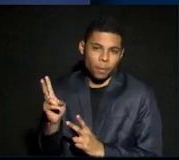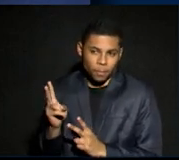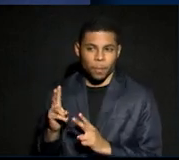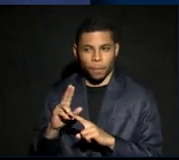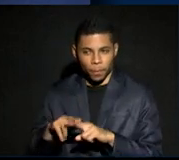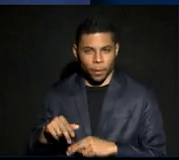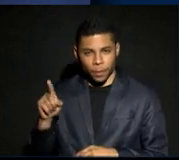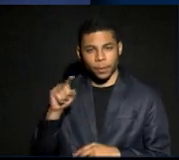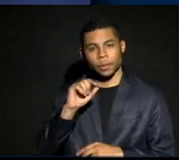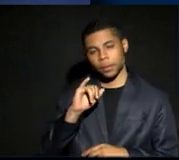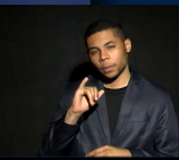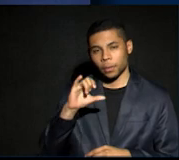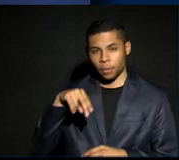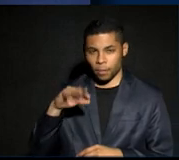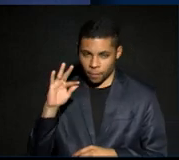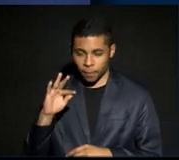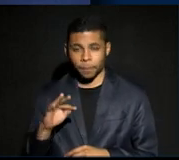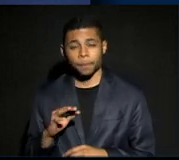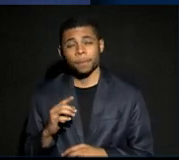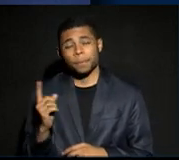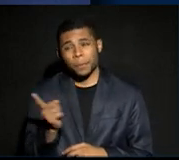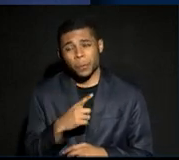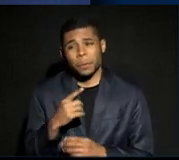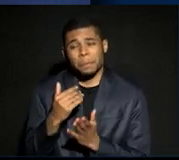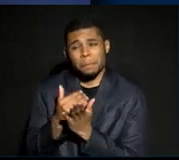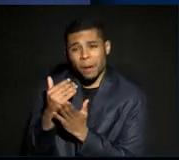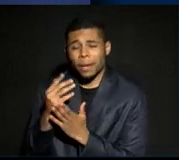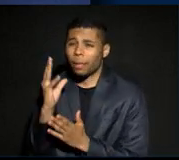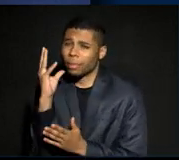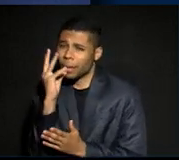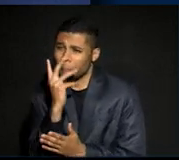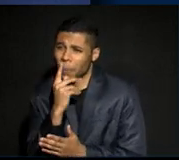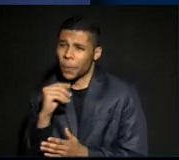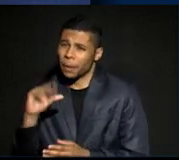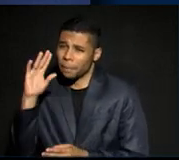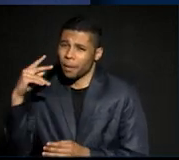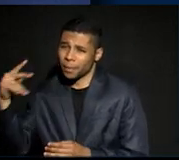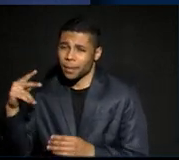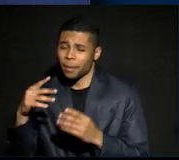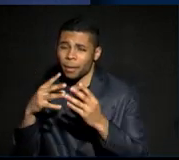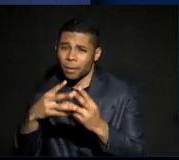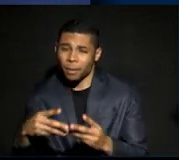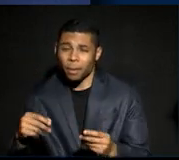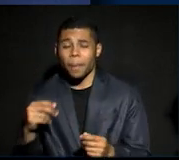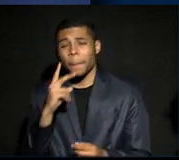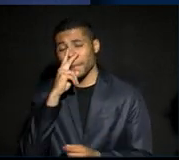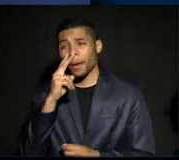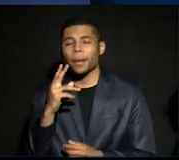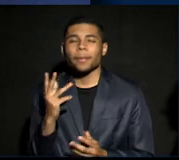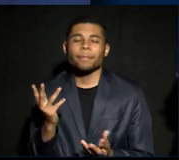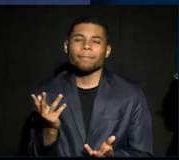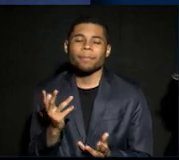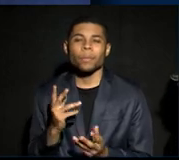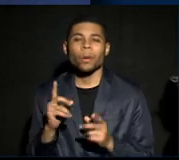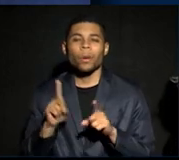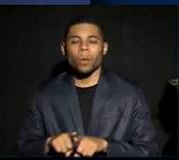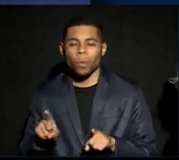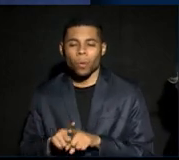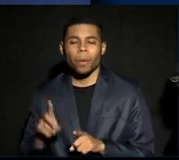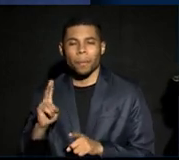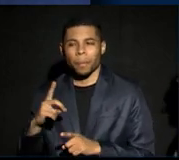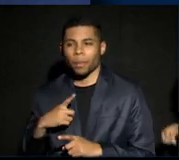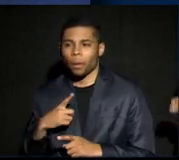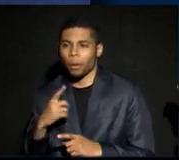introduzida pelo ICMS. Porque, quando a gente alonga um pouco o horizonte relevante, a gente está fazendo mais do que limpar os efeitos